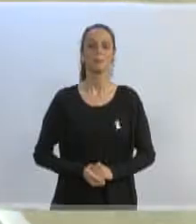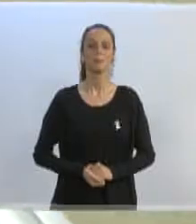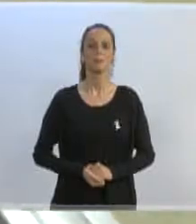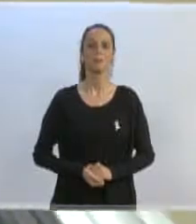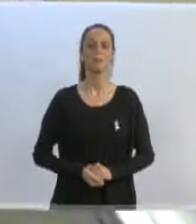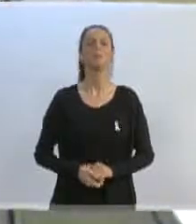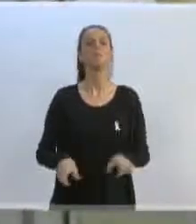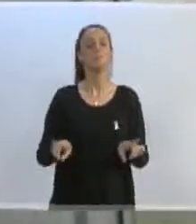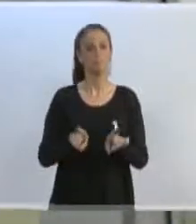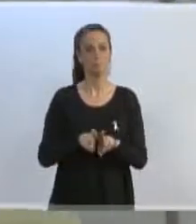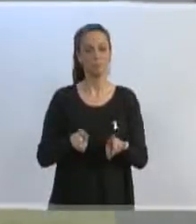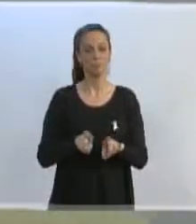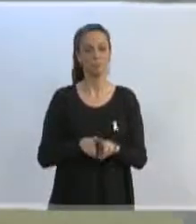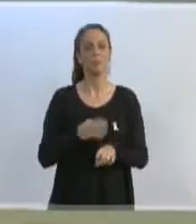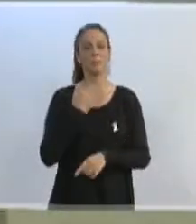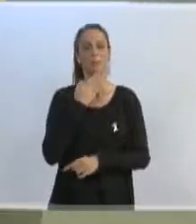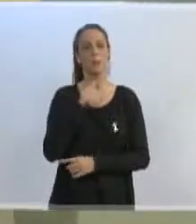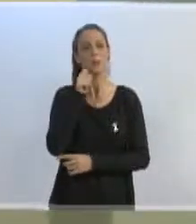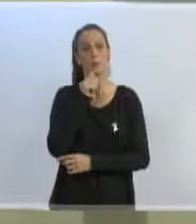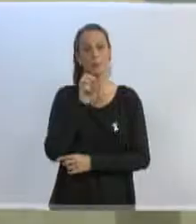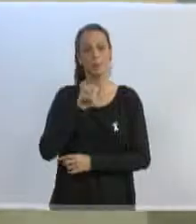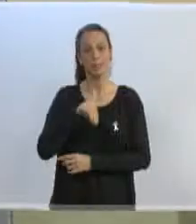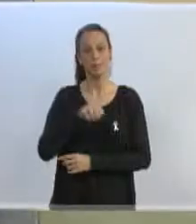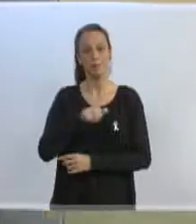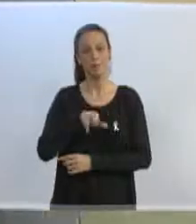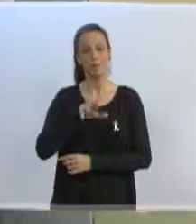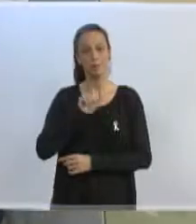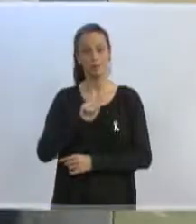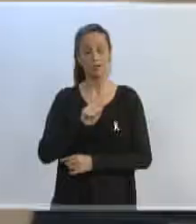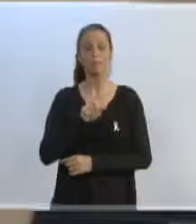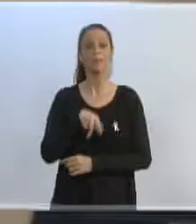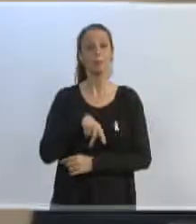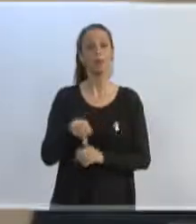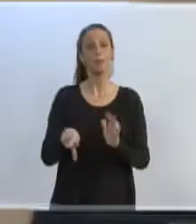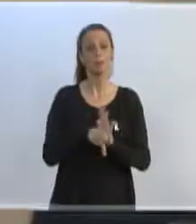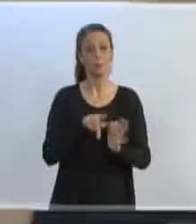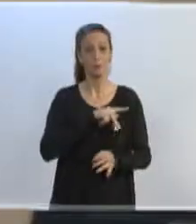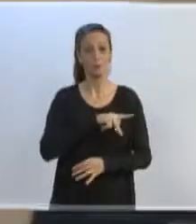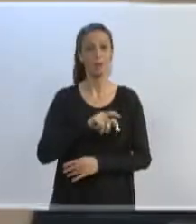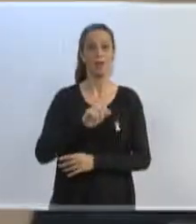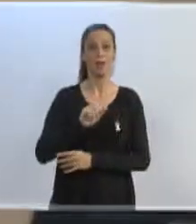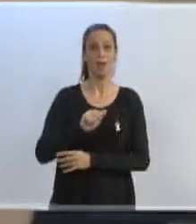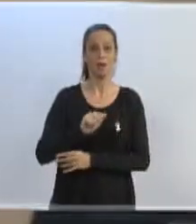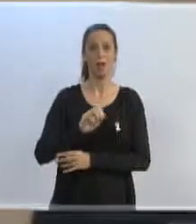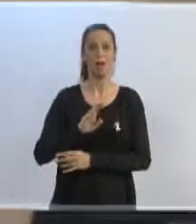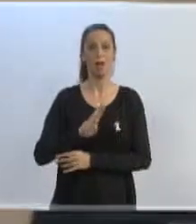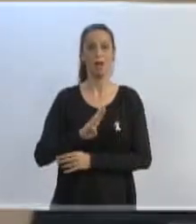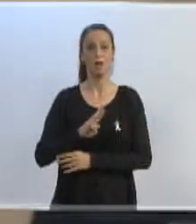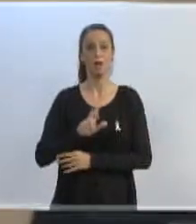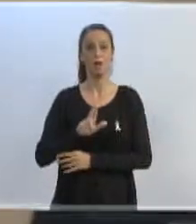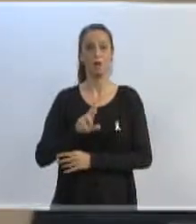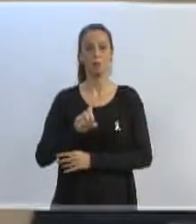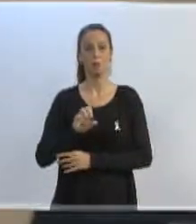Eu gostaria que a senhora Maria Helena Maba, presidente da ABLUDEF e vice-presidente da